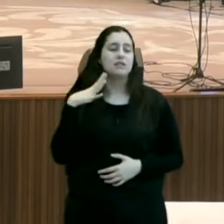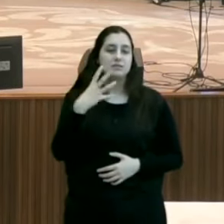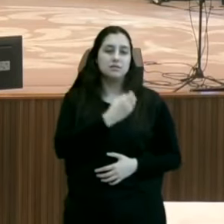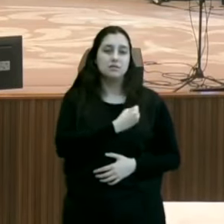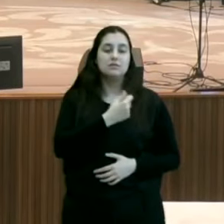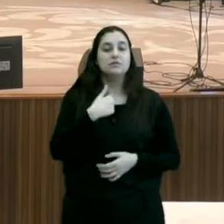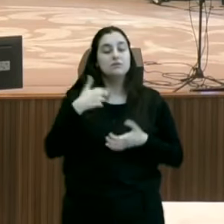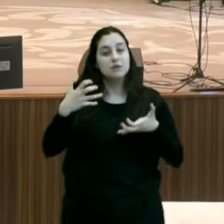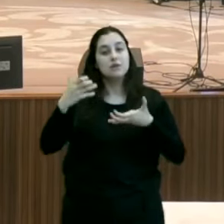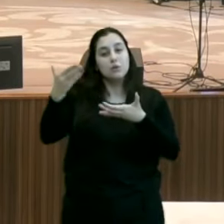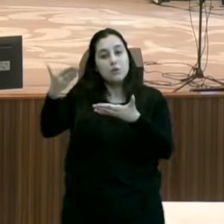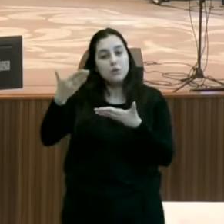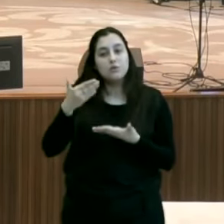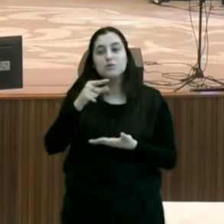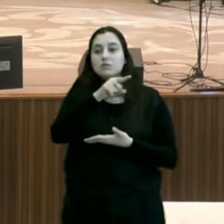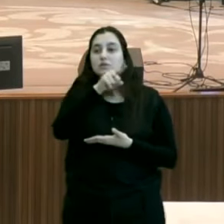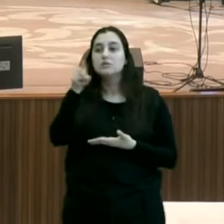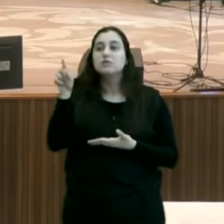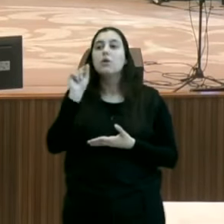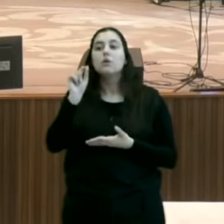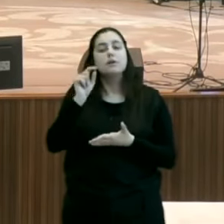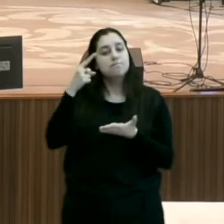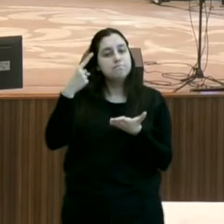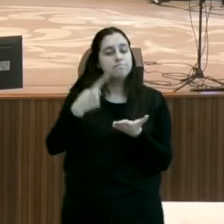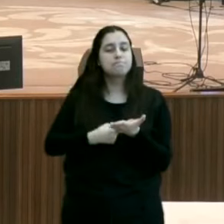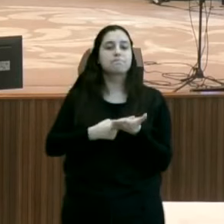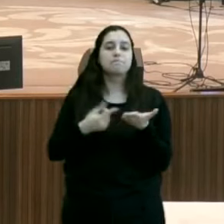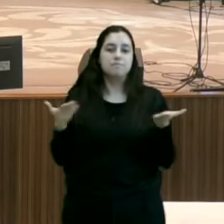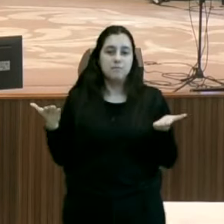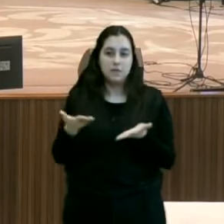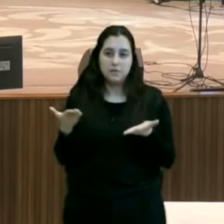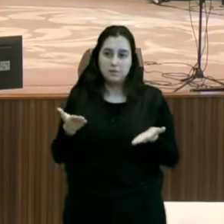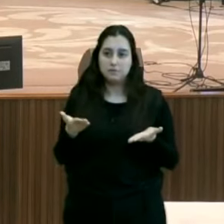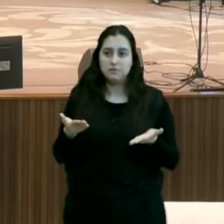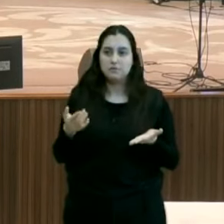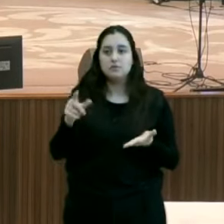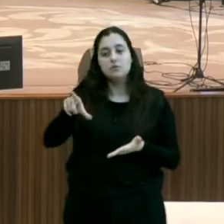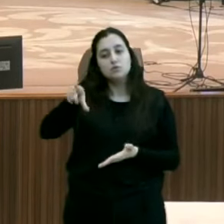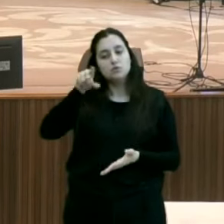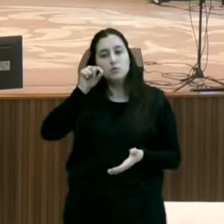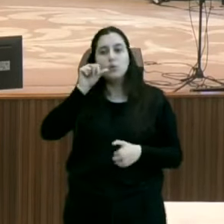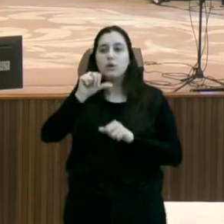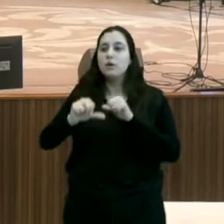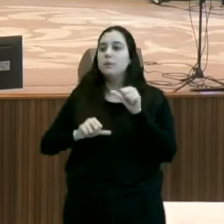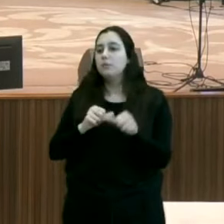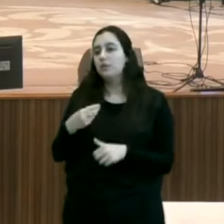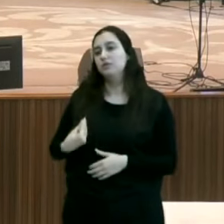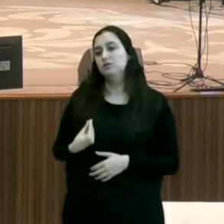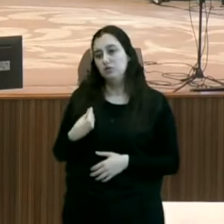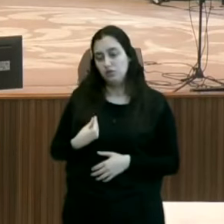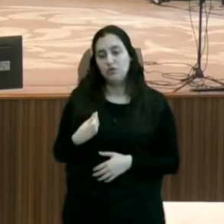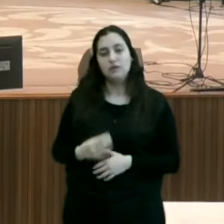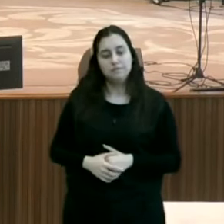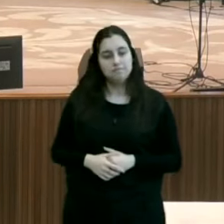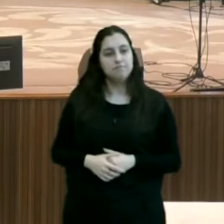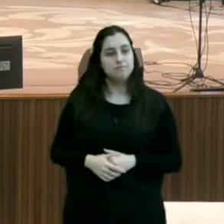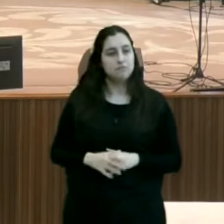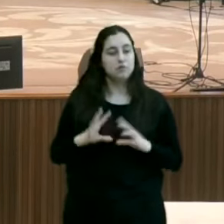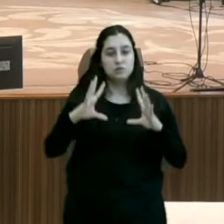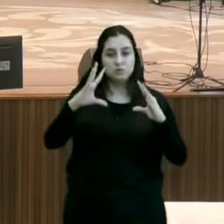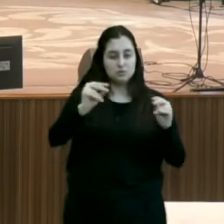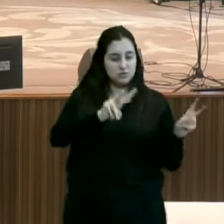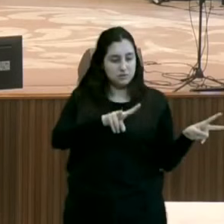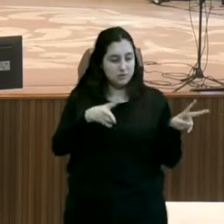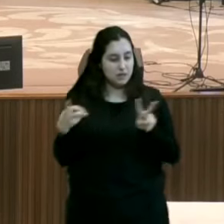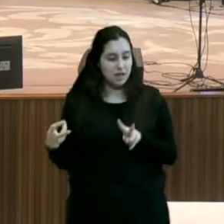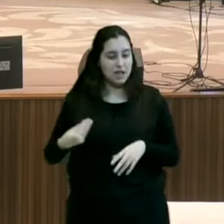eu queria convidar você para fazer um pacto hoje e decidir uma mudança de vida. Toda essa desconfiguração que